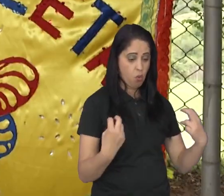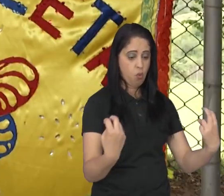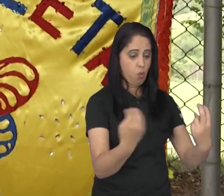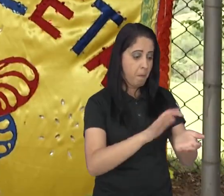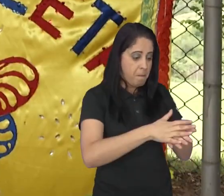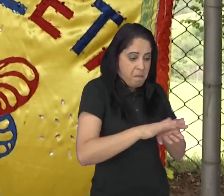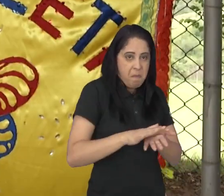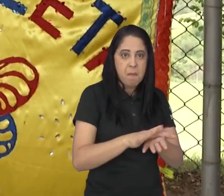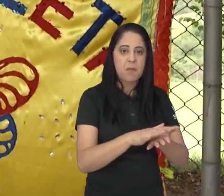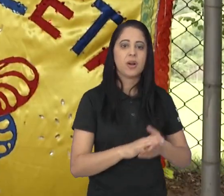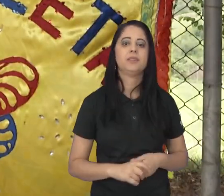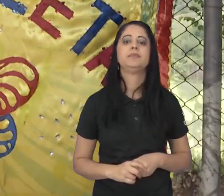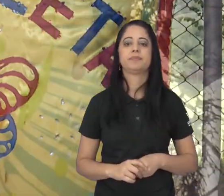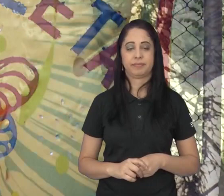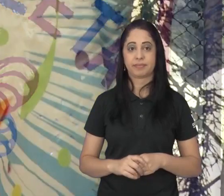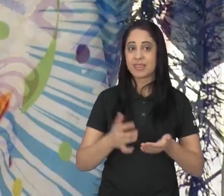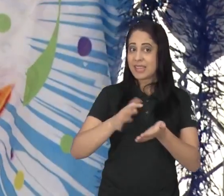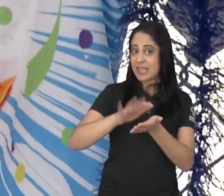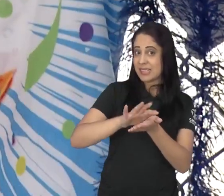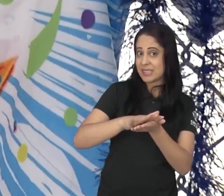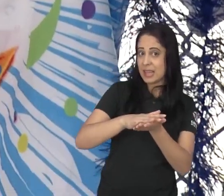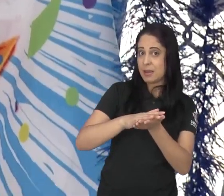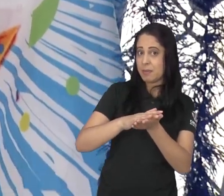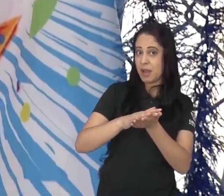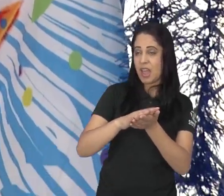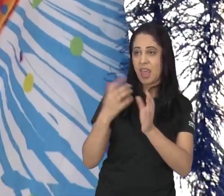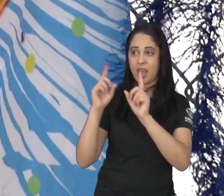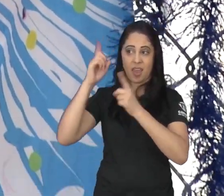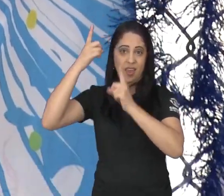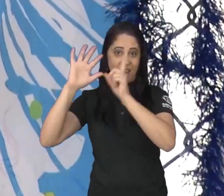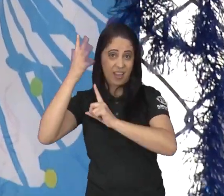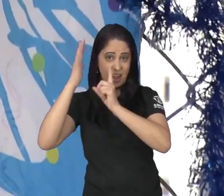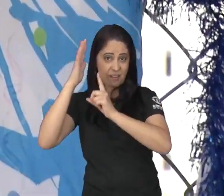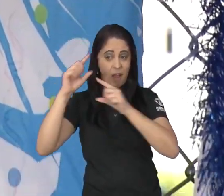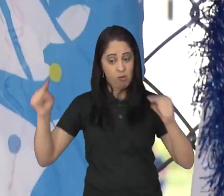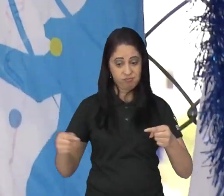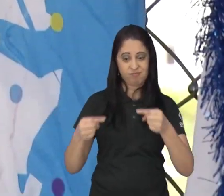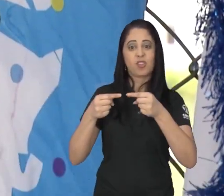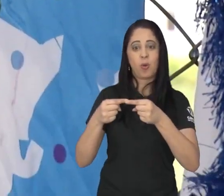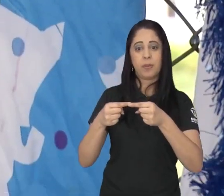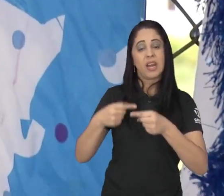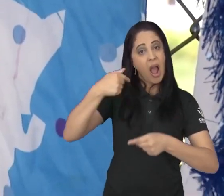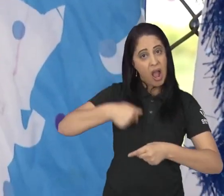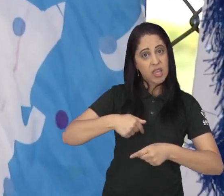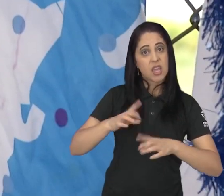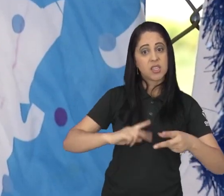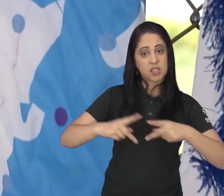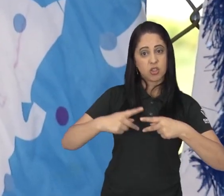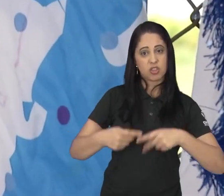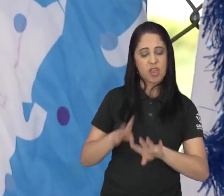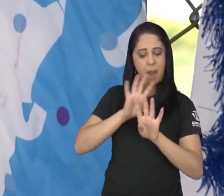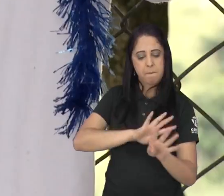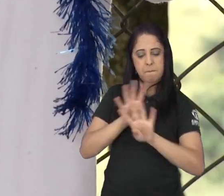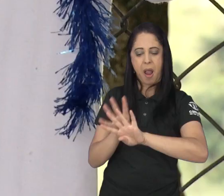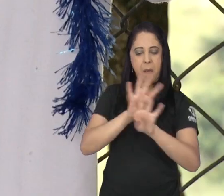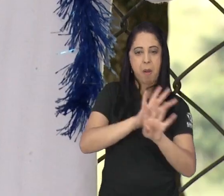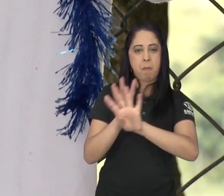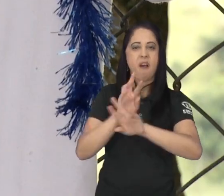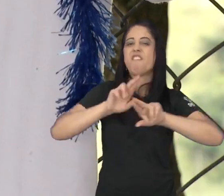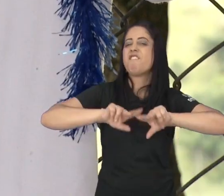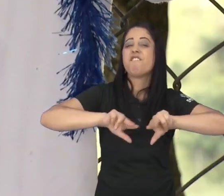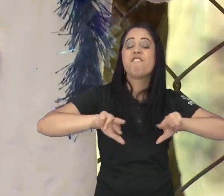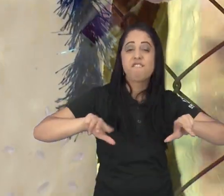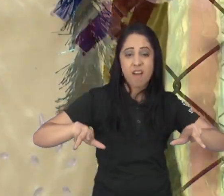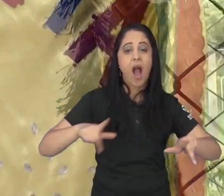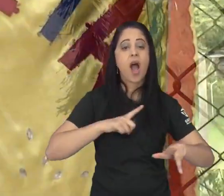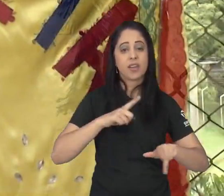é impossível falar de samba e não falar de carnaval. Em São José existem diversos blocos de rua que representam a história do